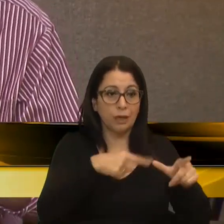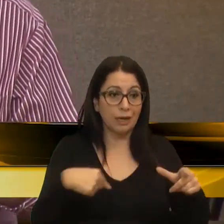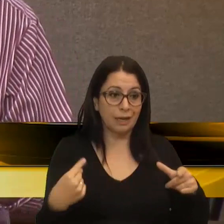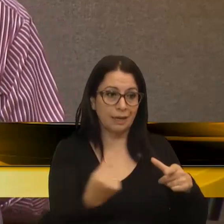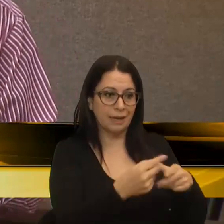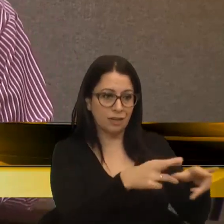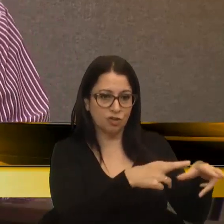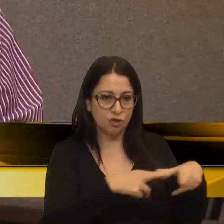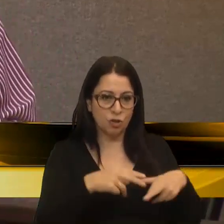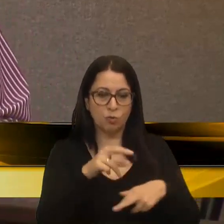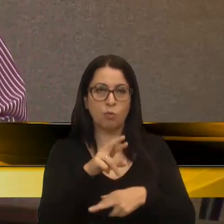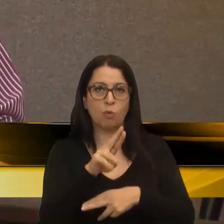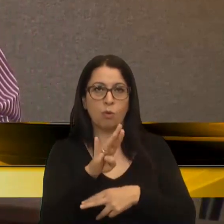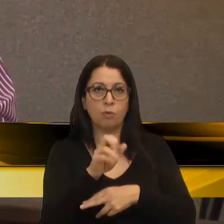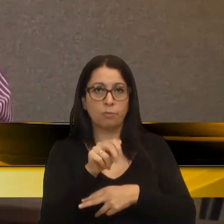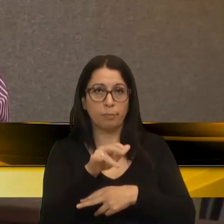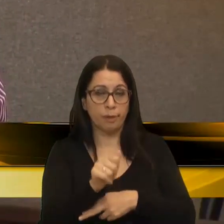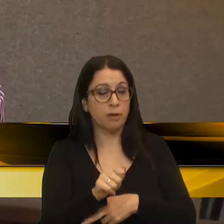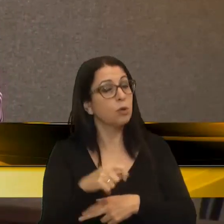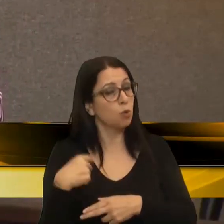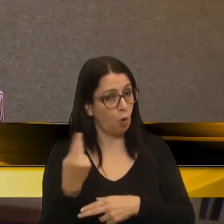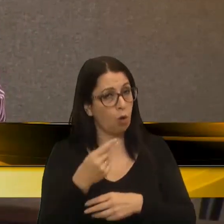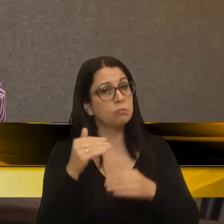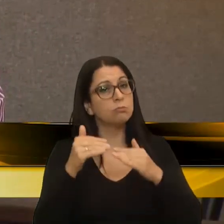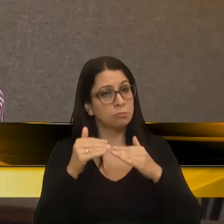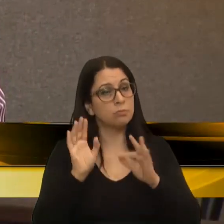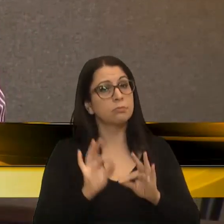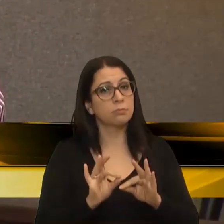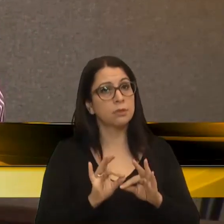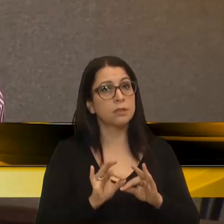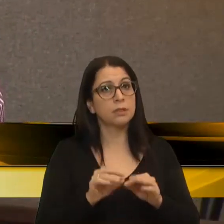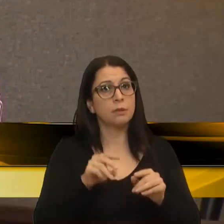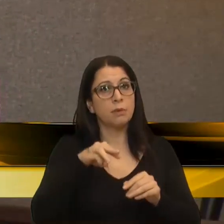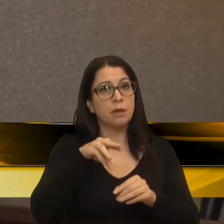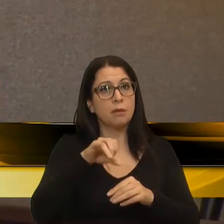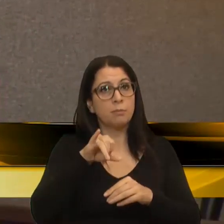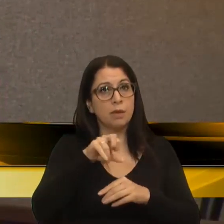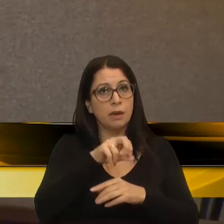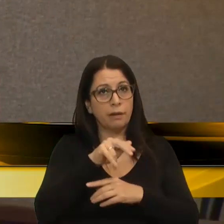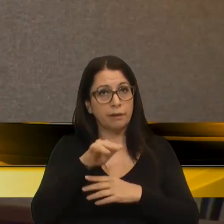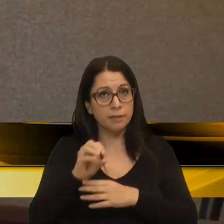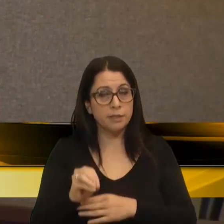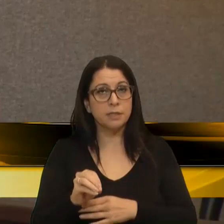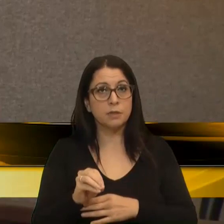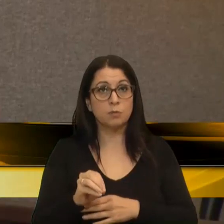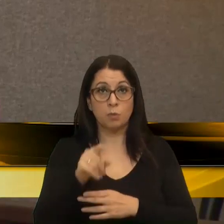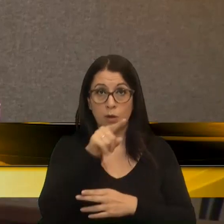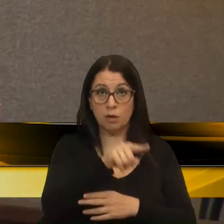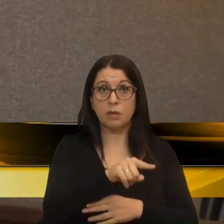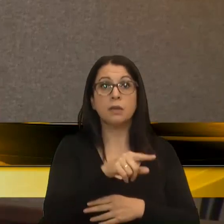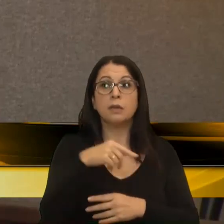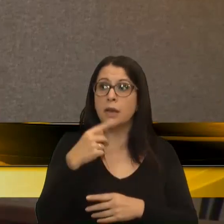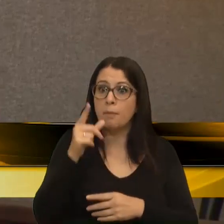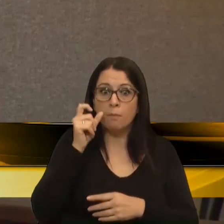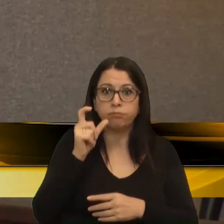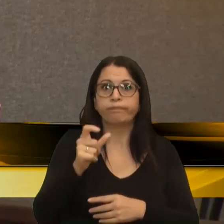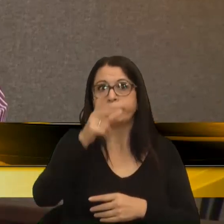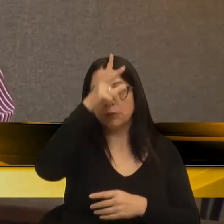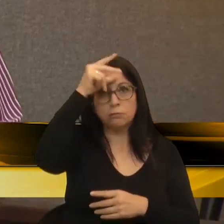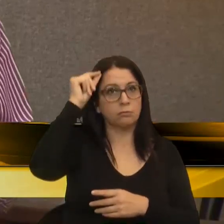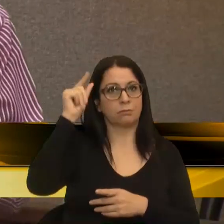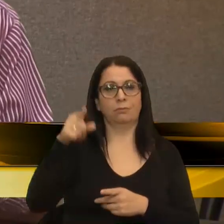concordamos. Né? Essa questão da mineração do Pedancino é de alto interesse público,